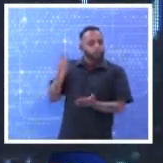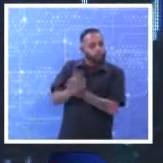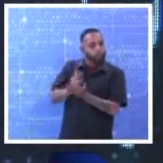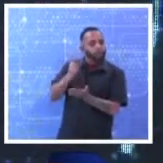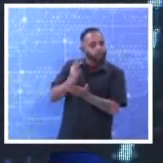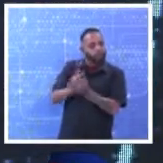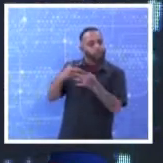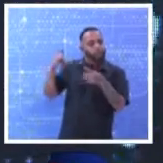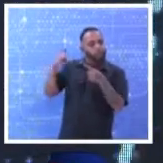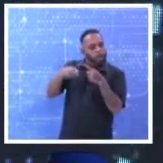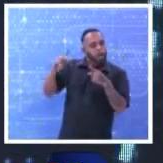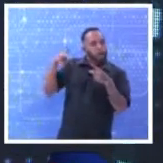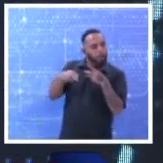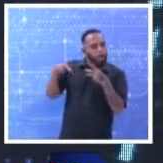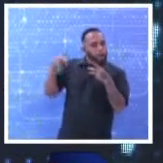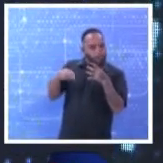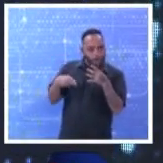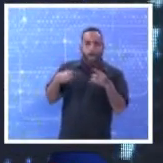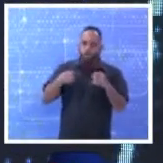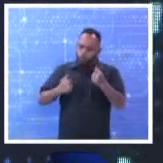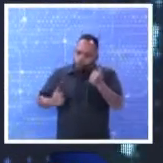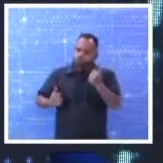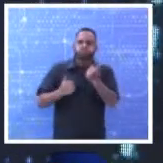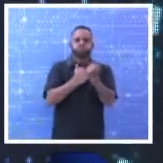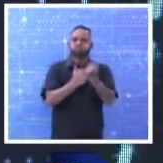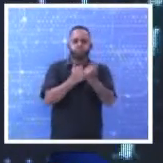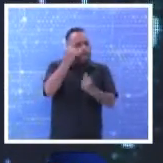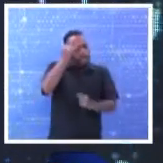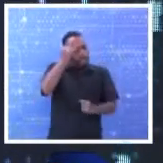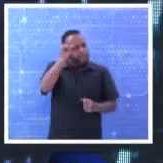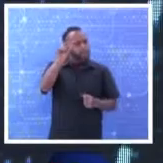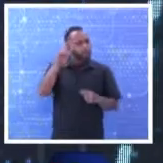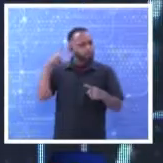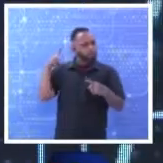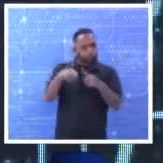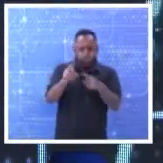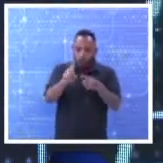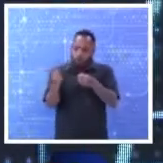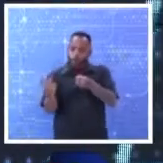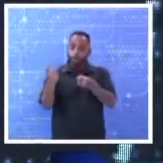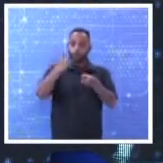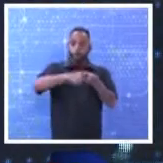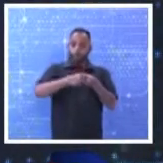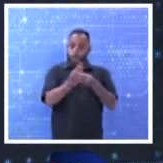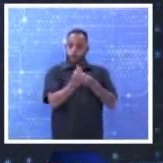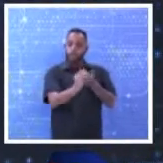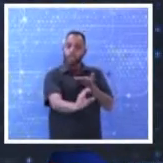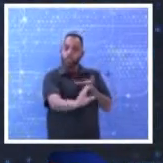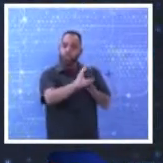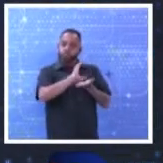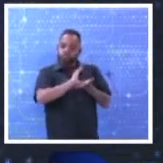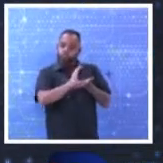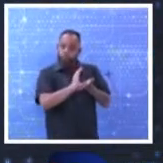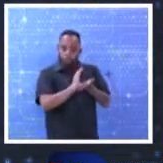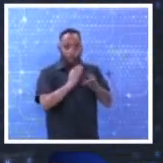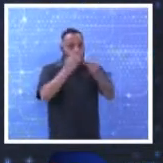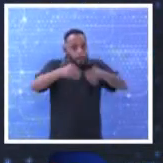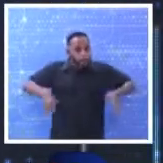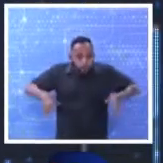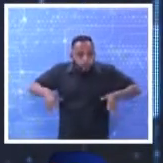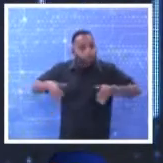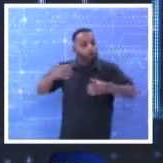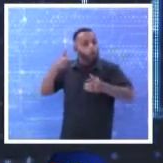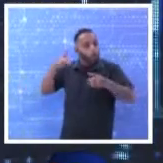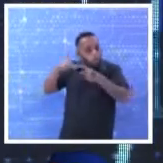Santa Catarina eu vou garantir o modelo Republicano de retomada dos investimentos na educação que nos permitiram